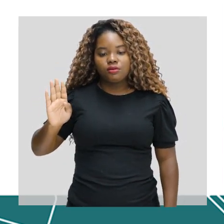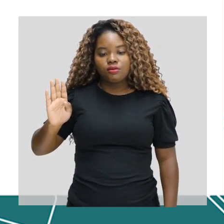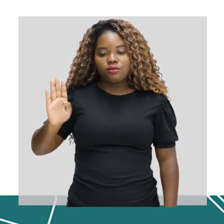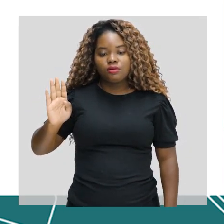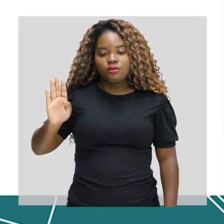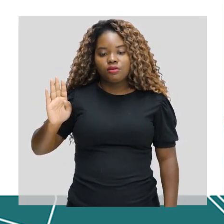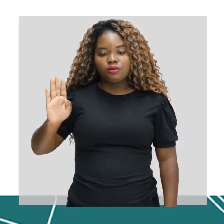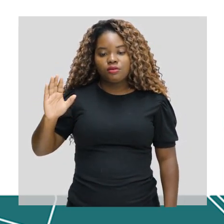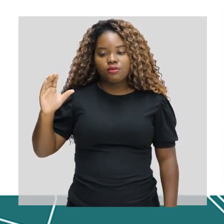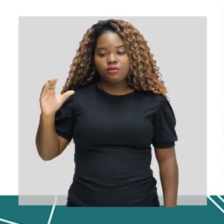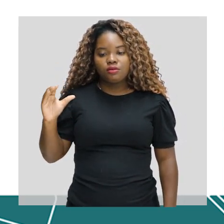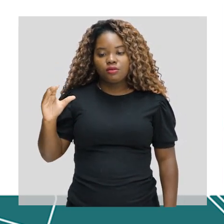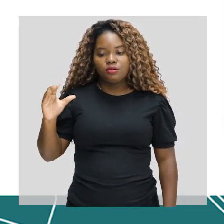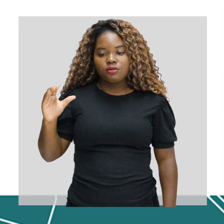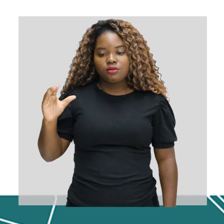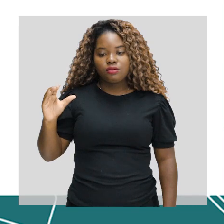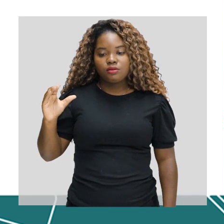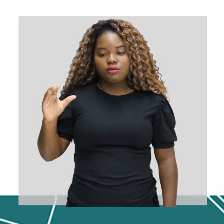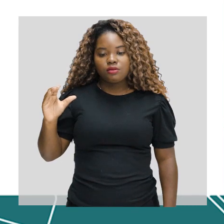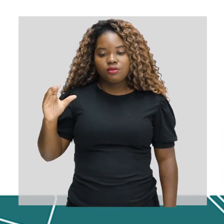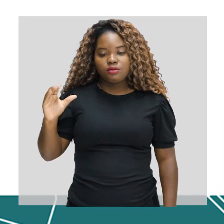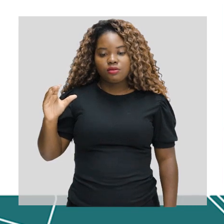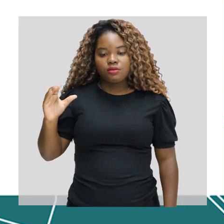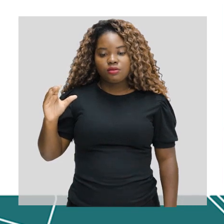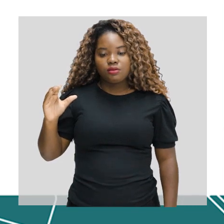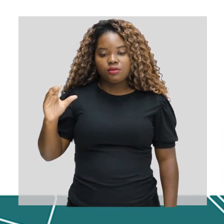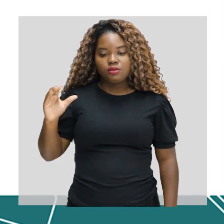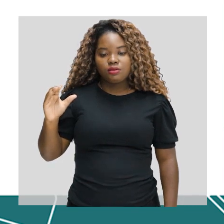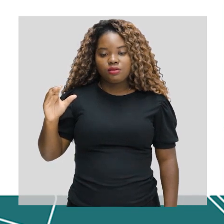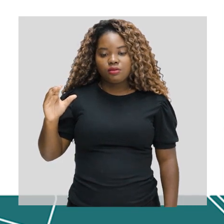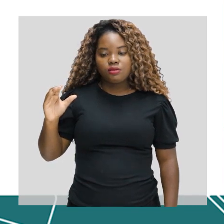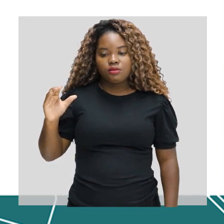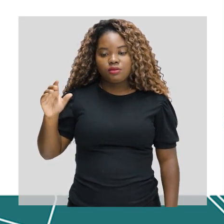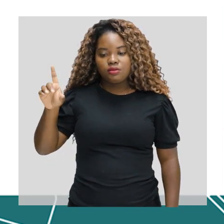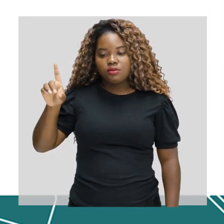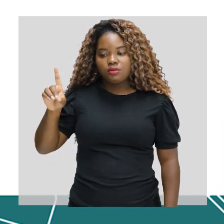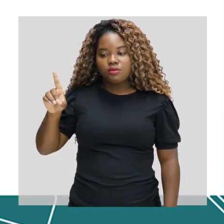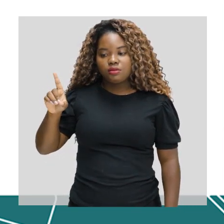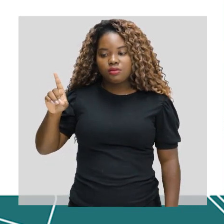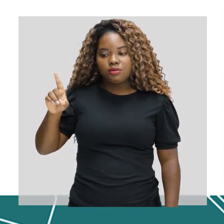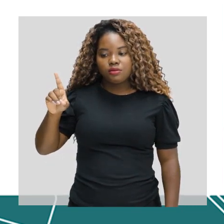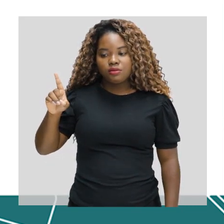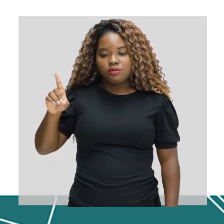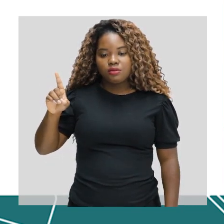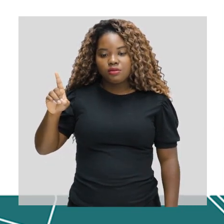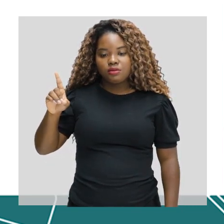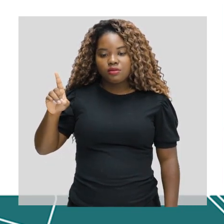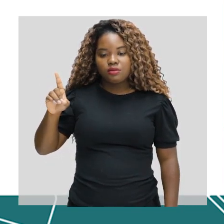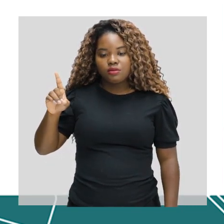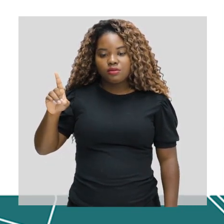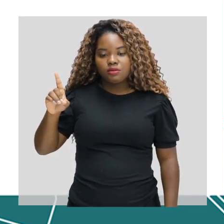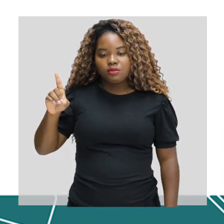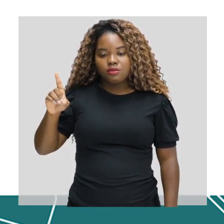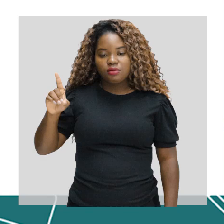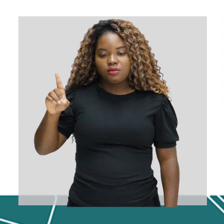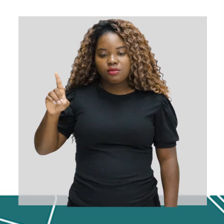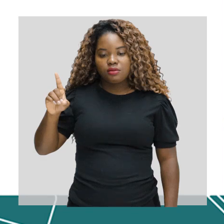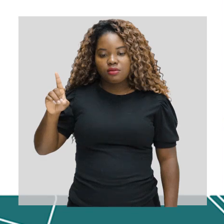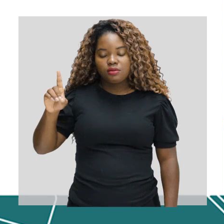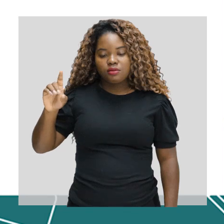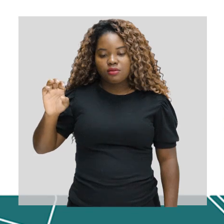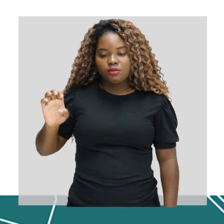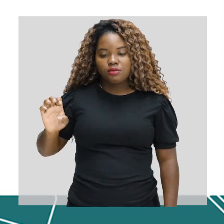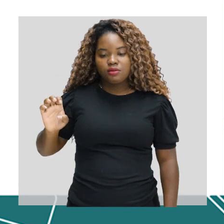partículas. Letra C, energia e quantidade de movimento. Letra D, massa e